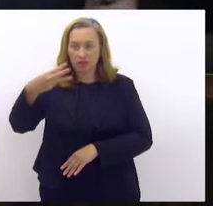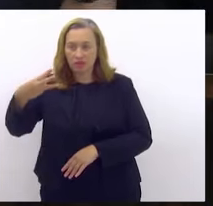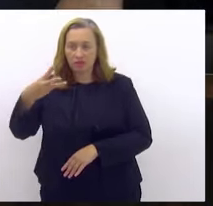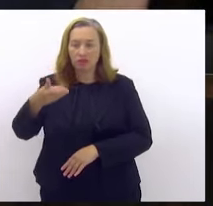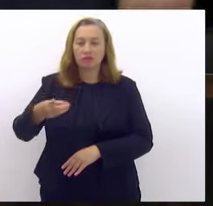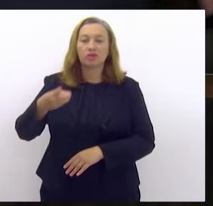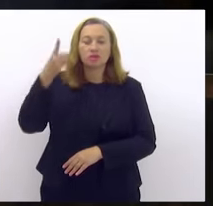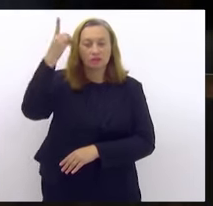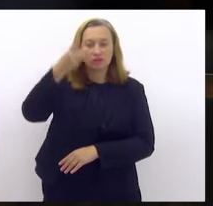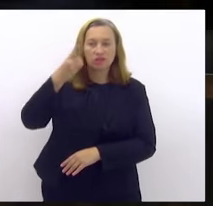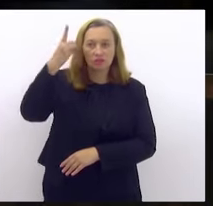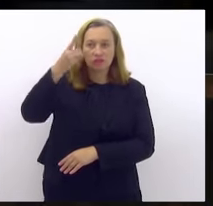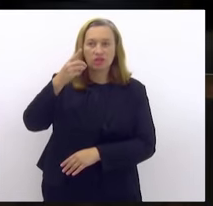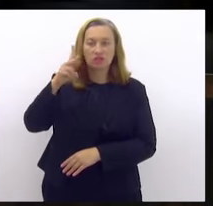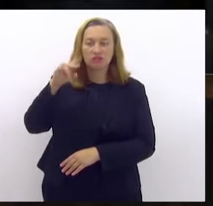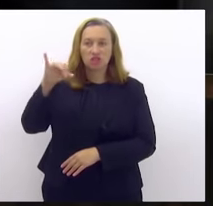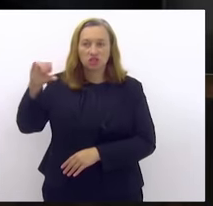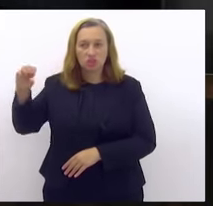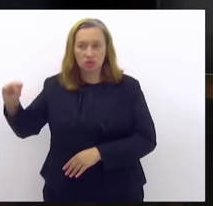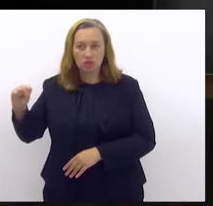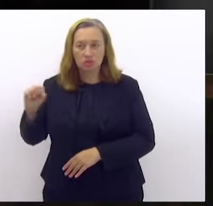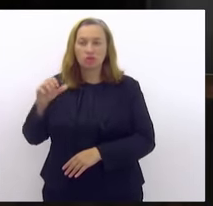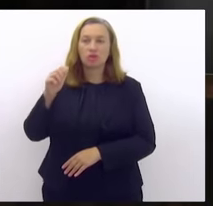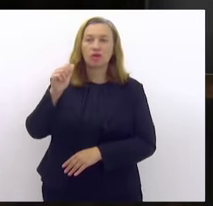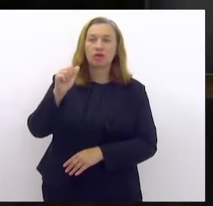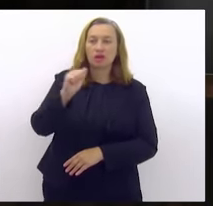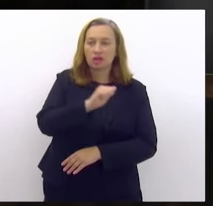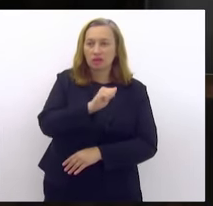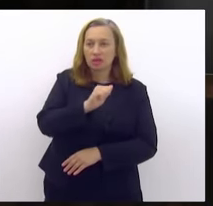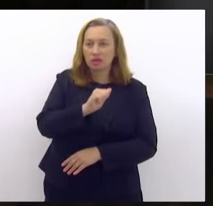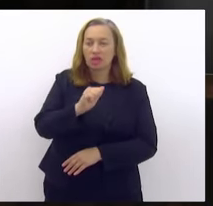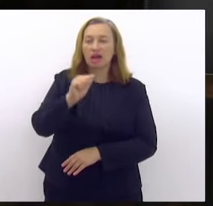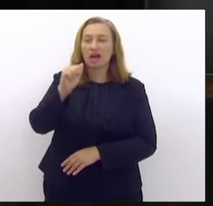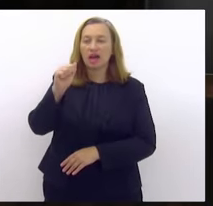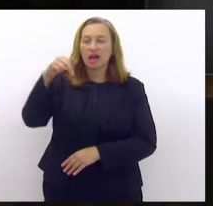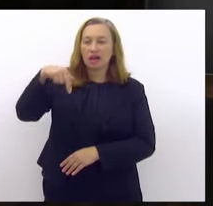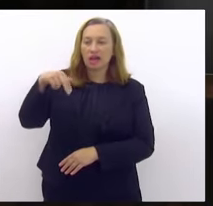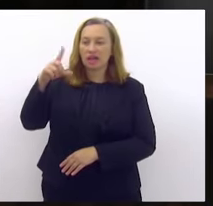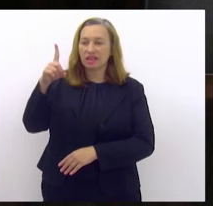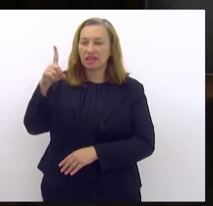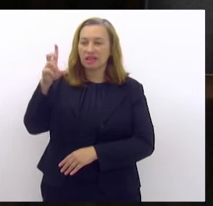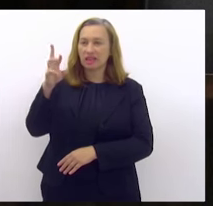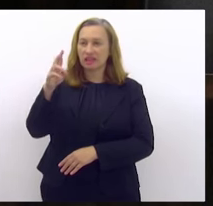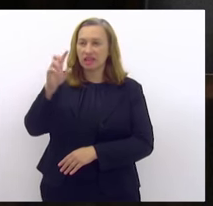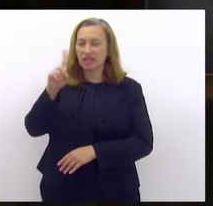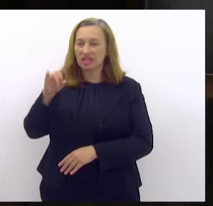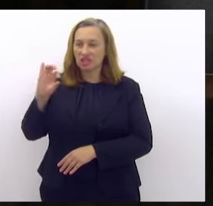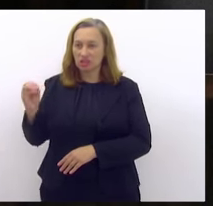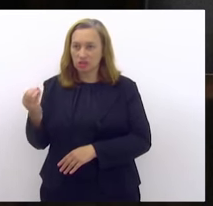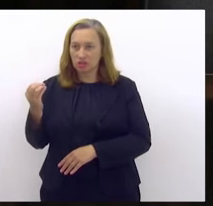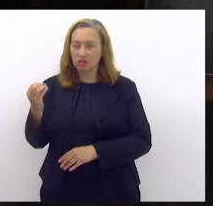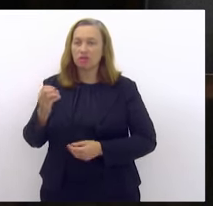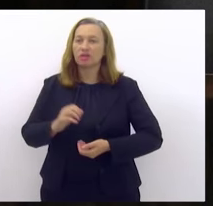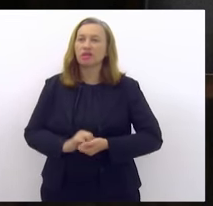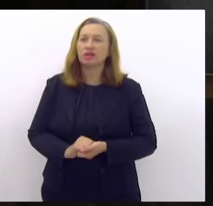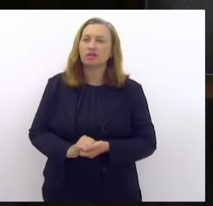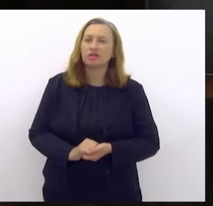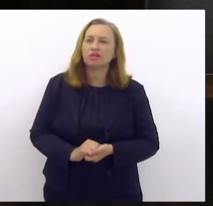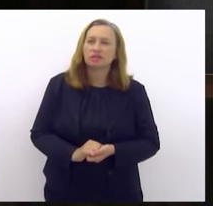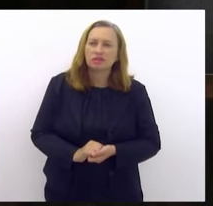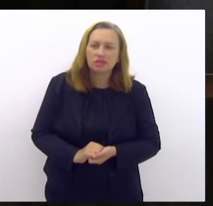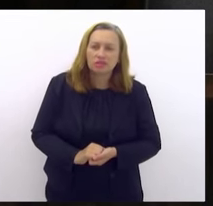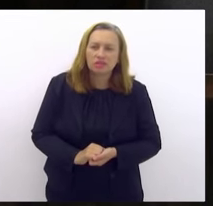367/2023, de autoria do deputado Vinícius Gozolino, Andrezinho Siciliano e Verônica Lima, que concede a